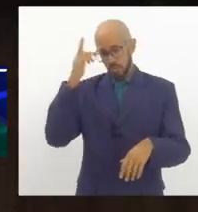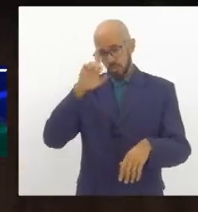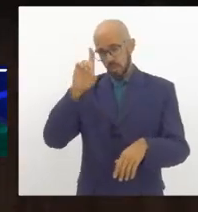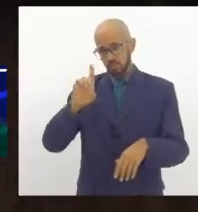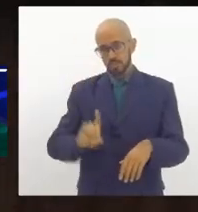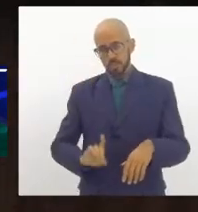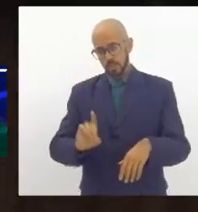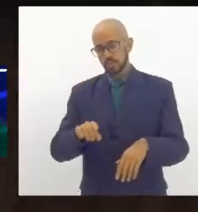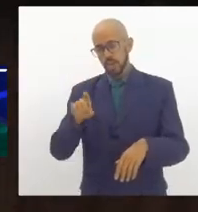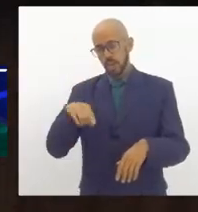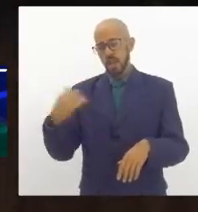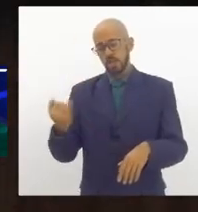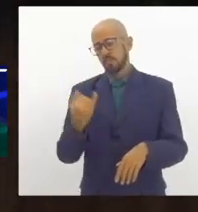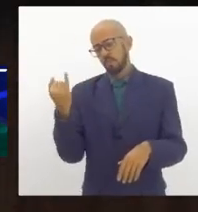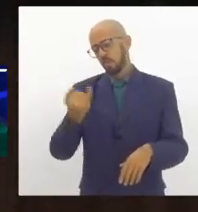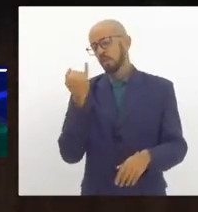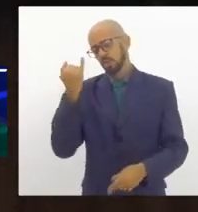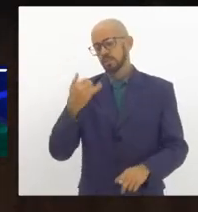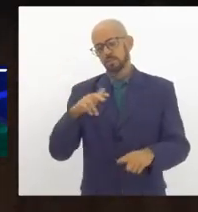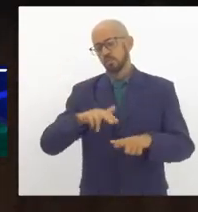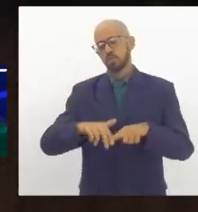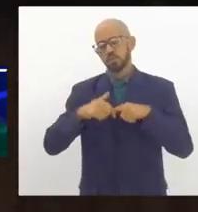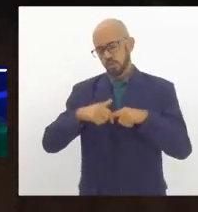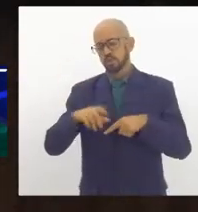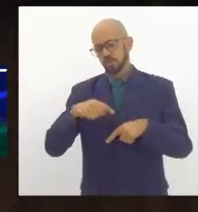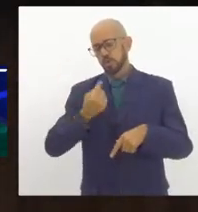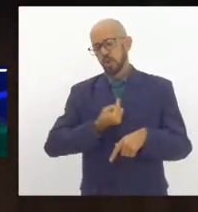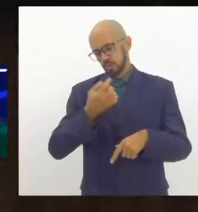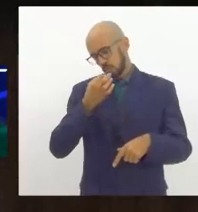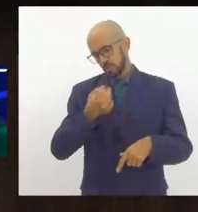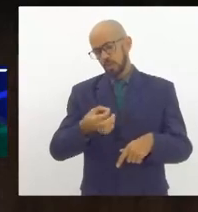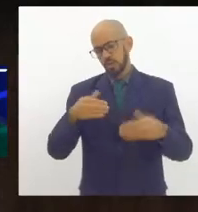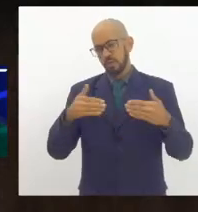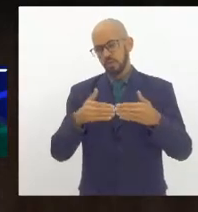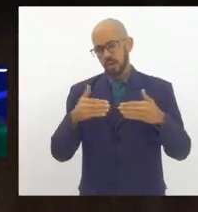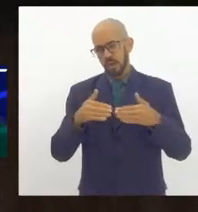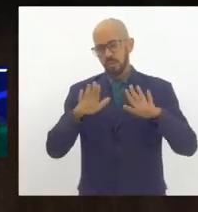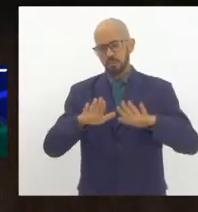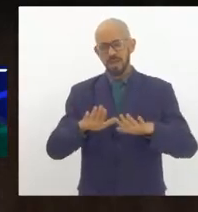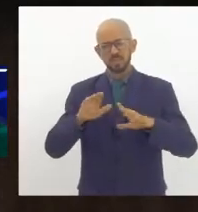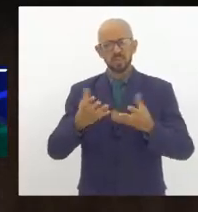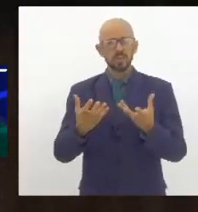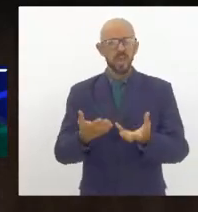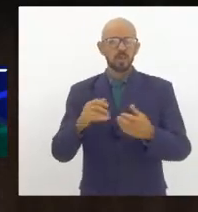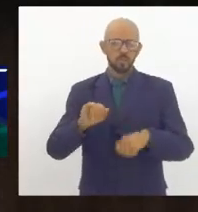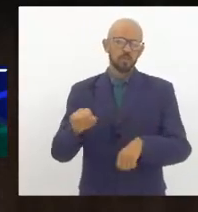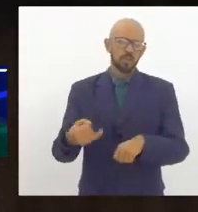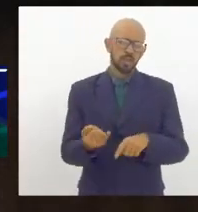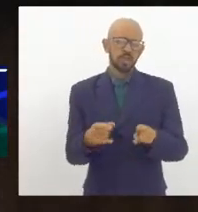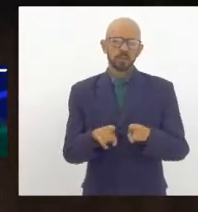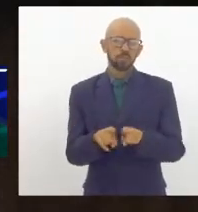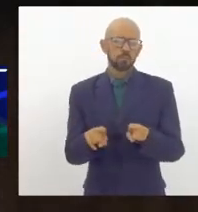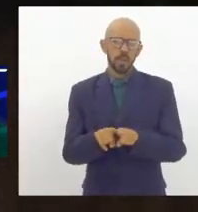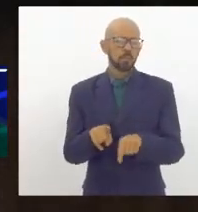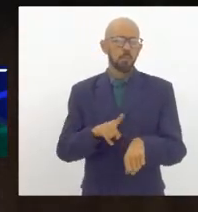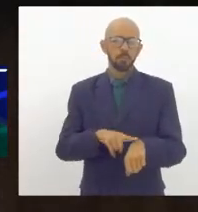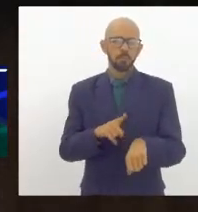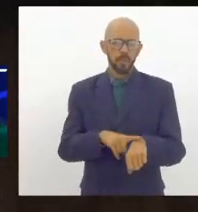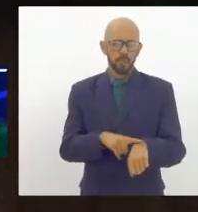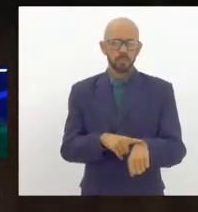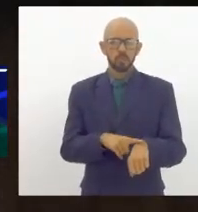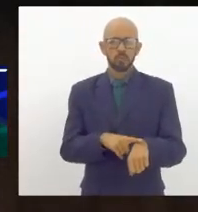deficiência é extremamente relevante por isso nosso parecer é favorável mas eu queria fazer aproveitar esse momento